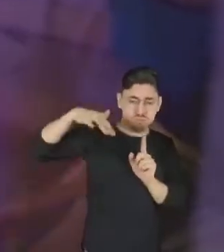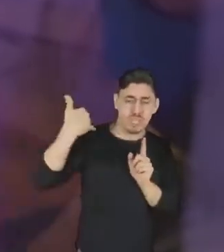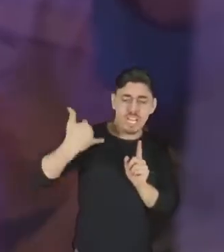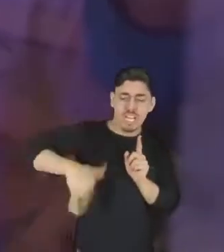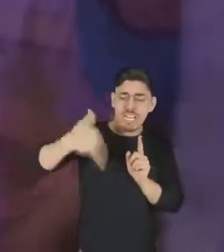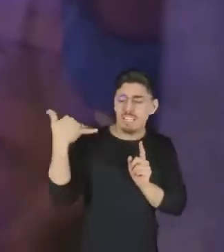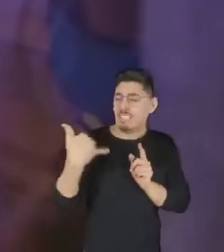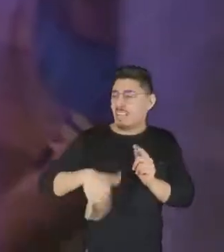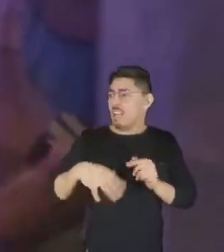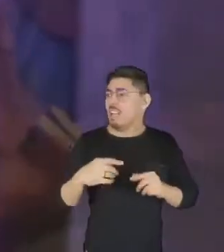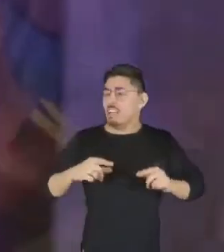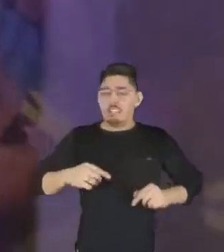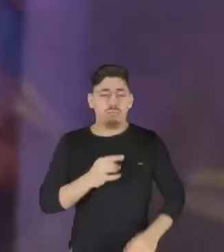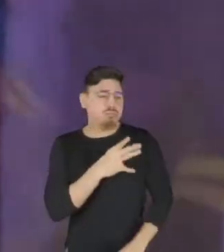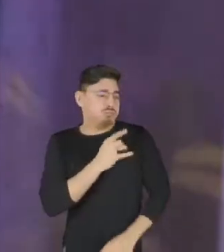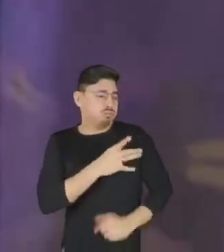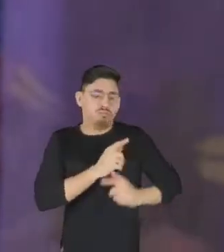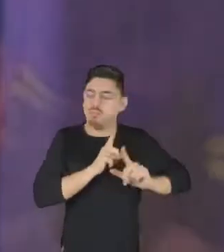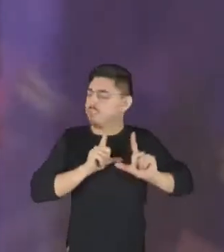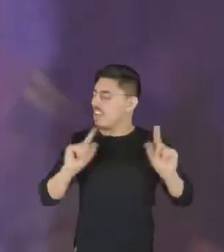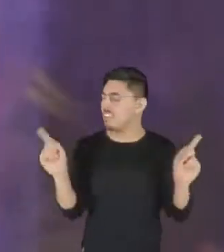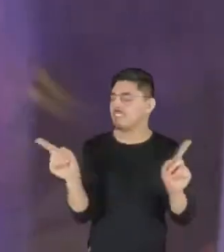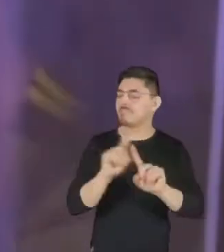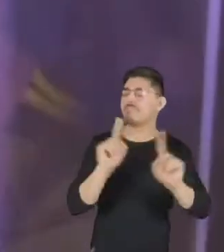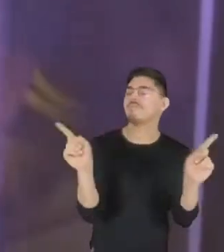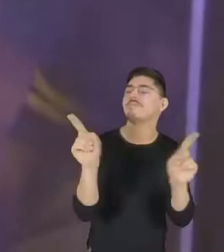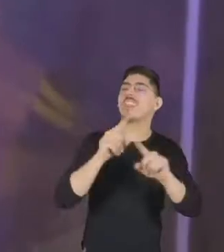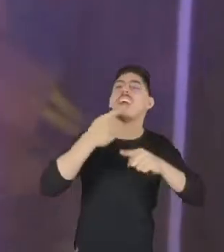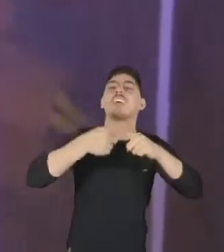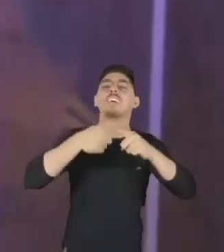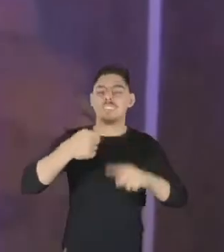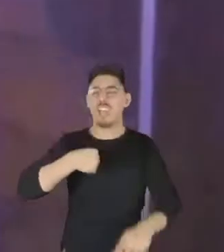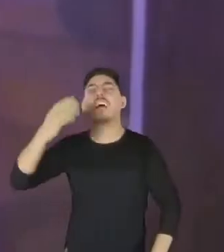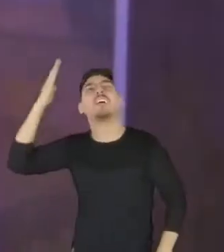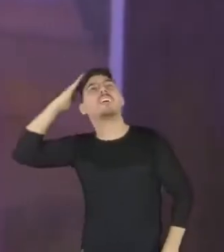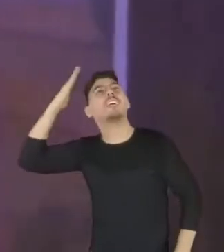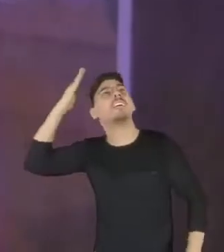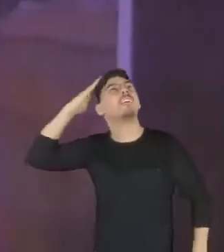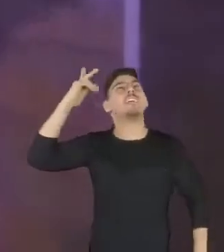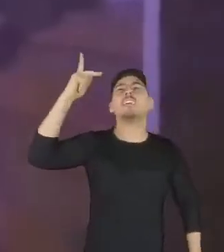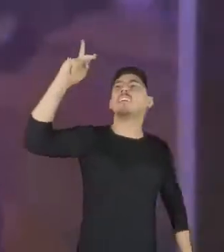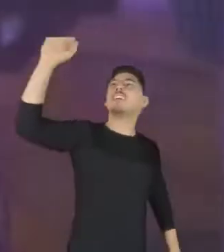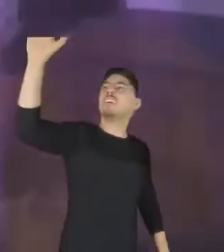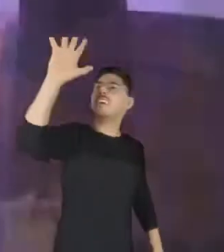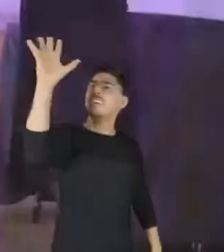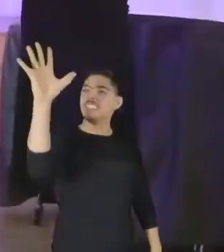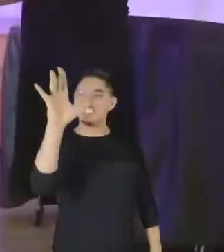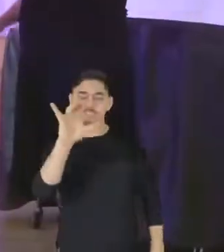Thank you.